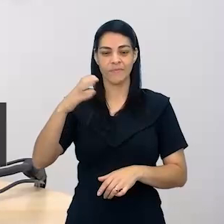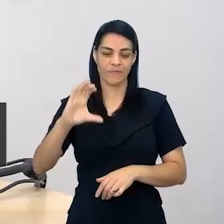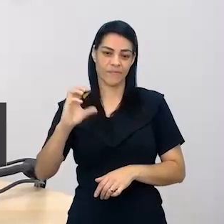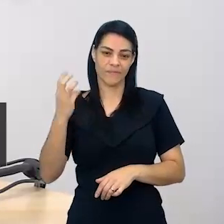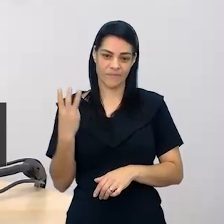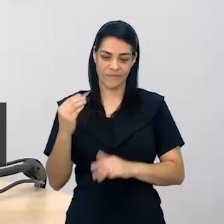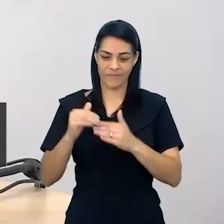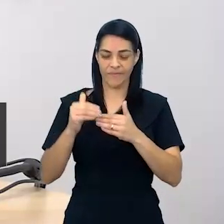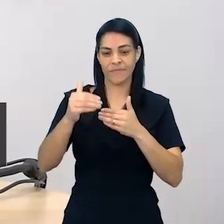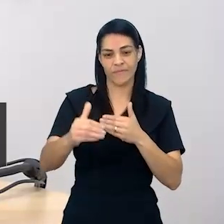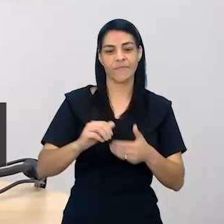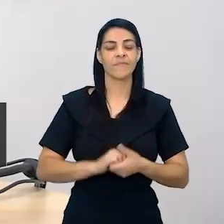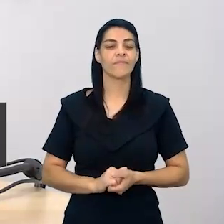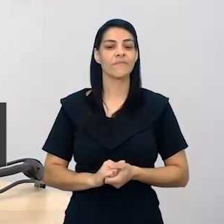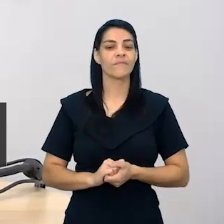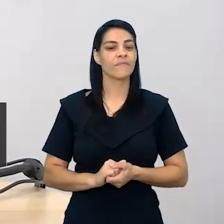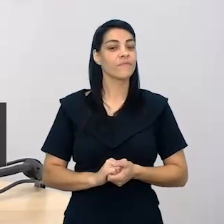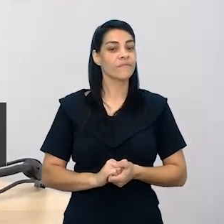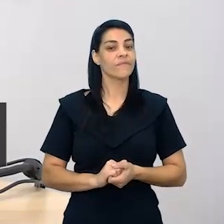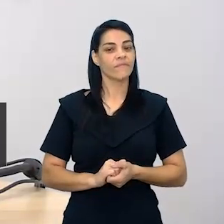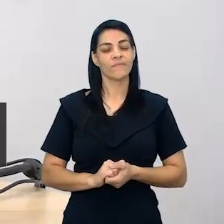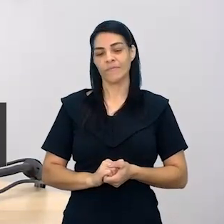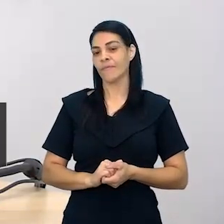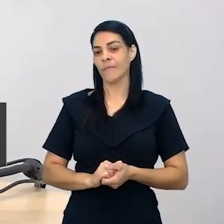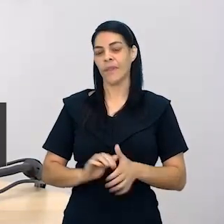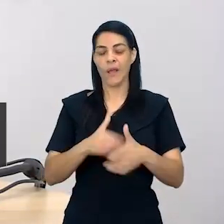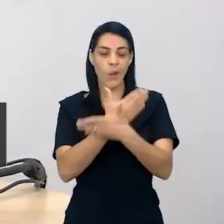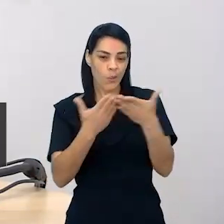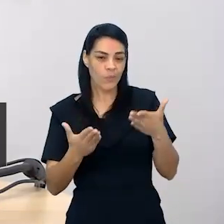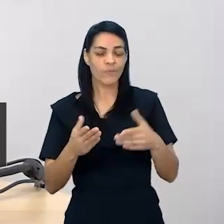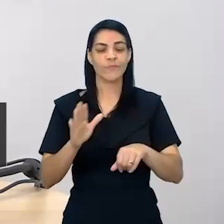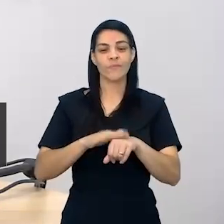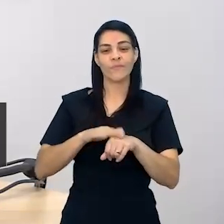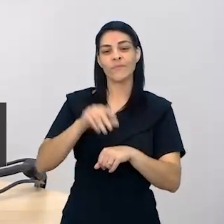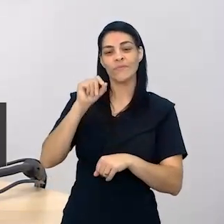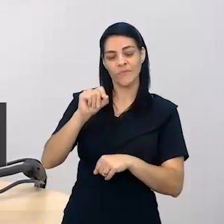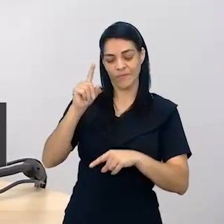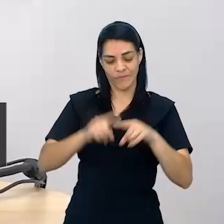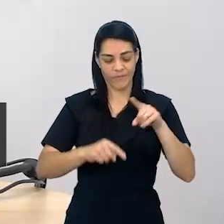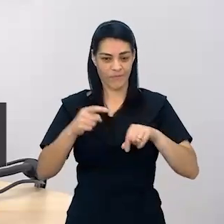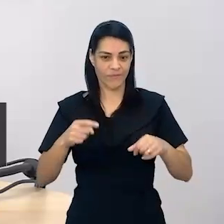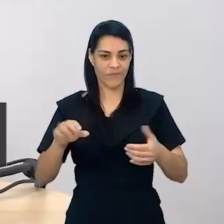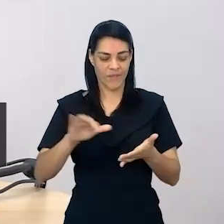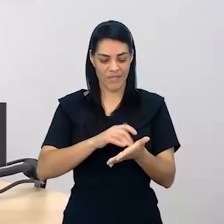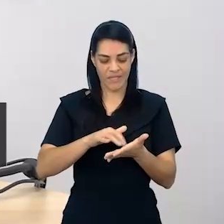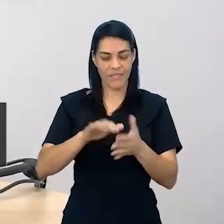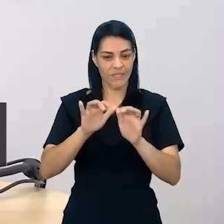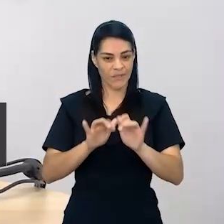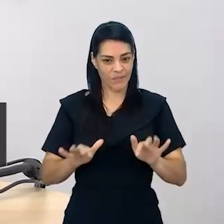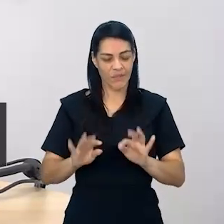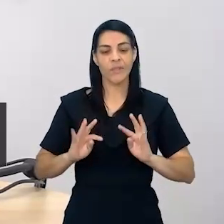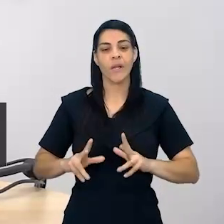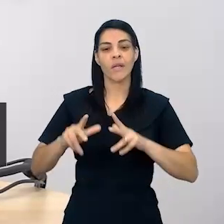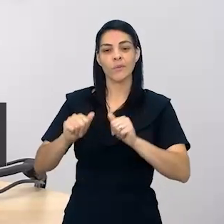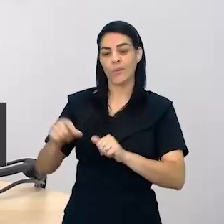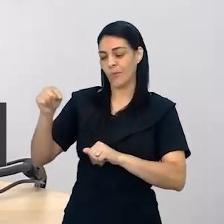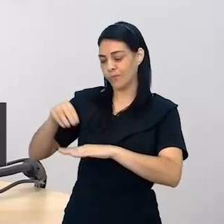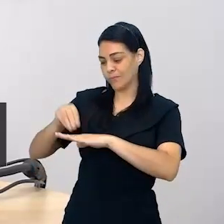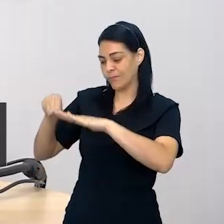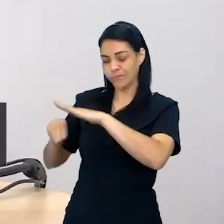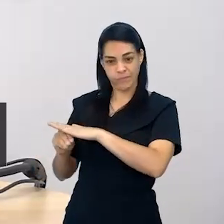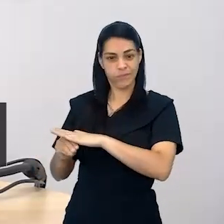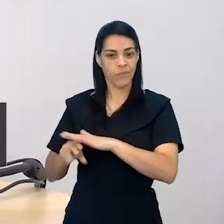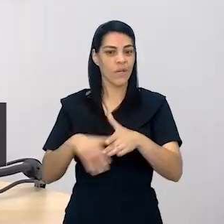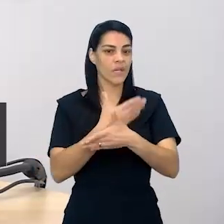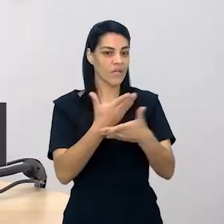e o seguinte é esse nós vamos instrumentalizar o material digital Então tá lá posto o material digital